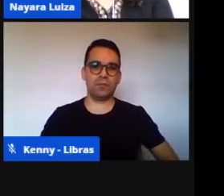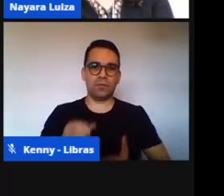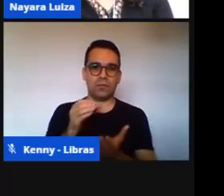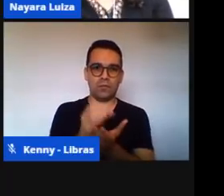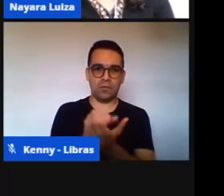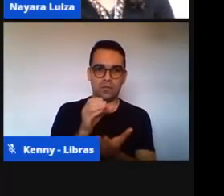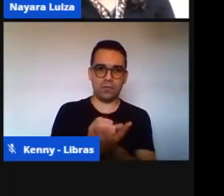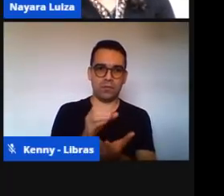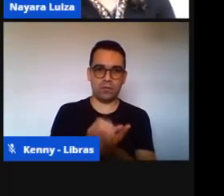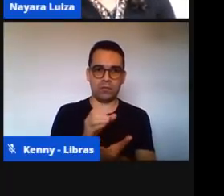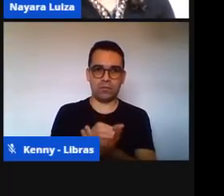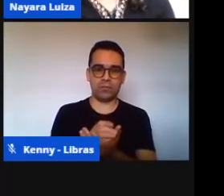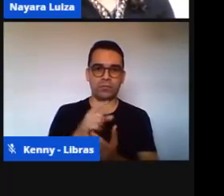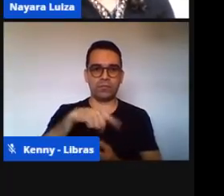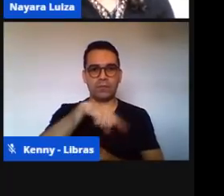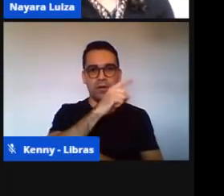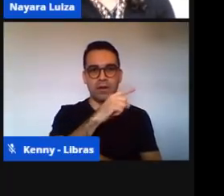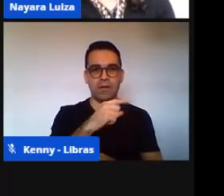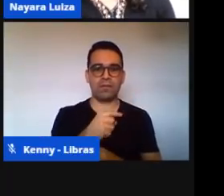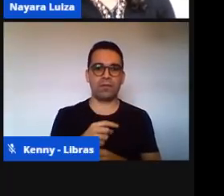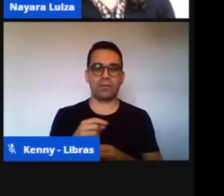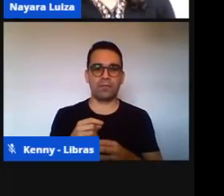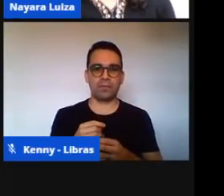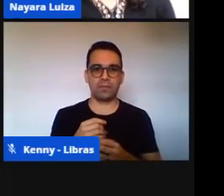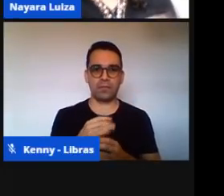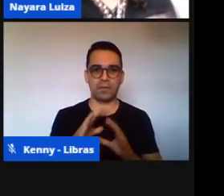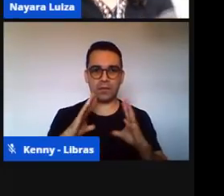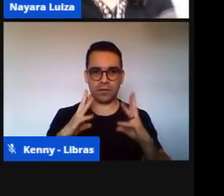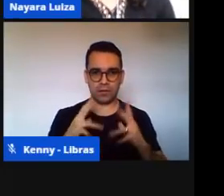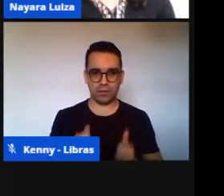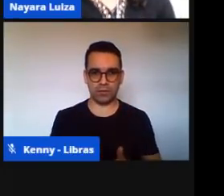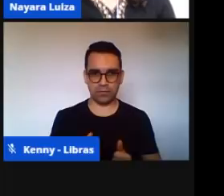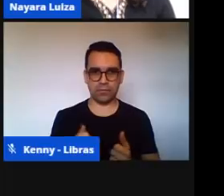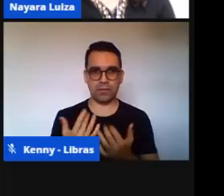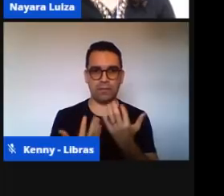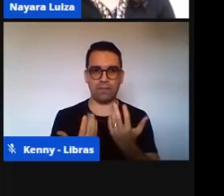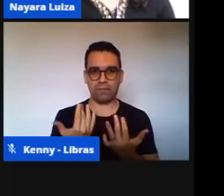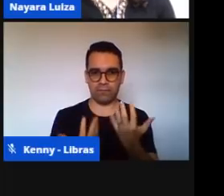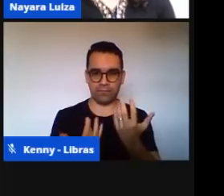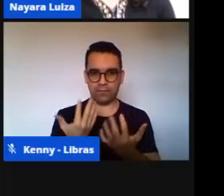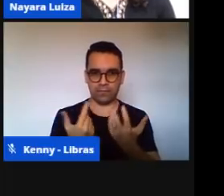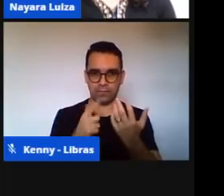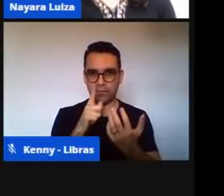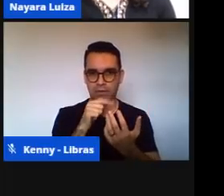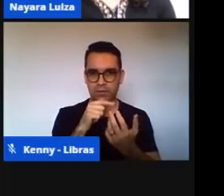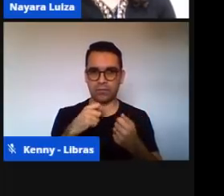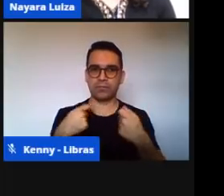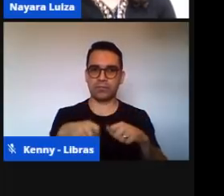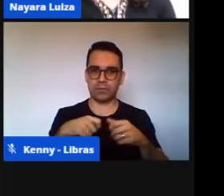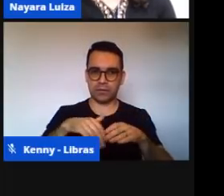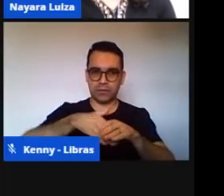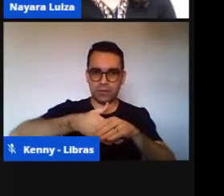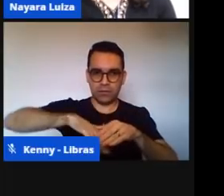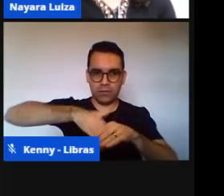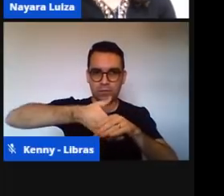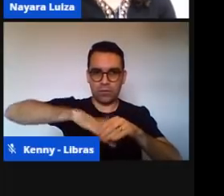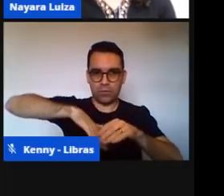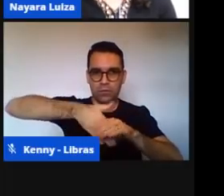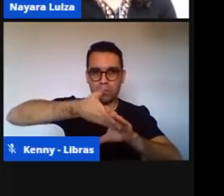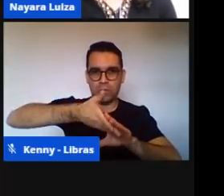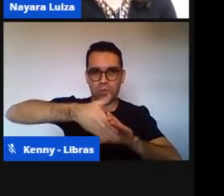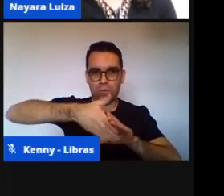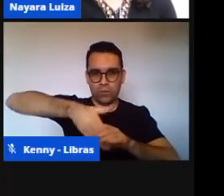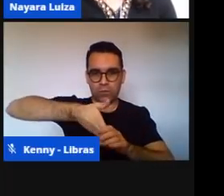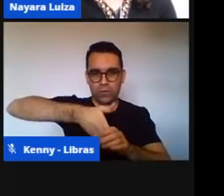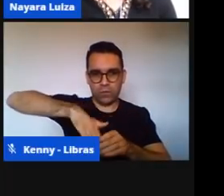ser retirados, né, eles vão ficar virados com a boca para baixo para secar, e logo depois vão ser armazenados da mesma forma que